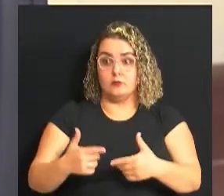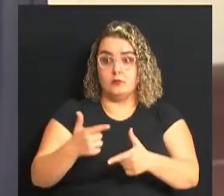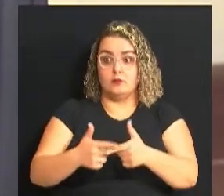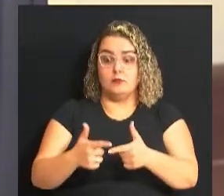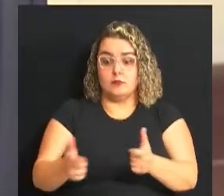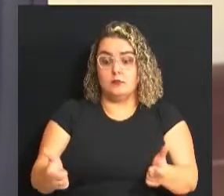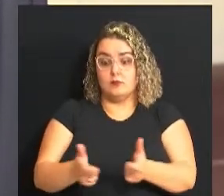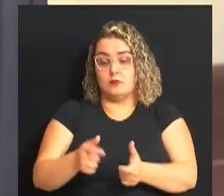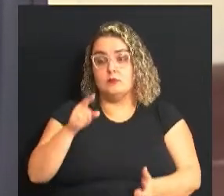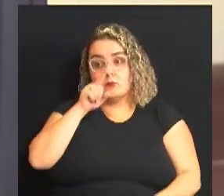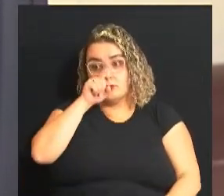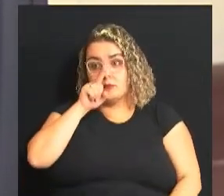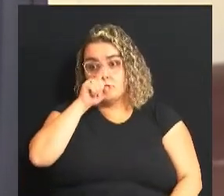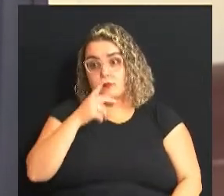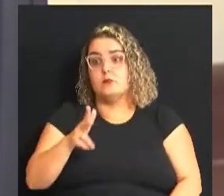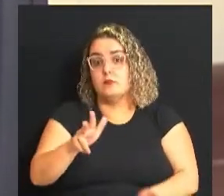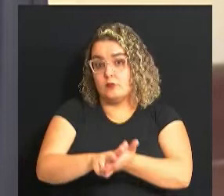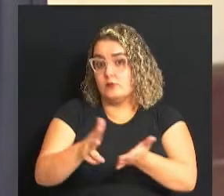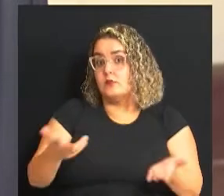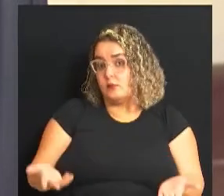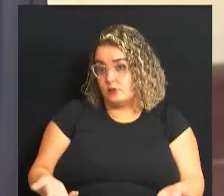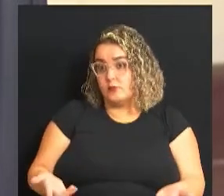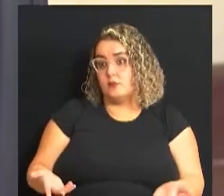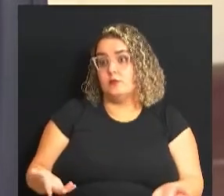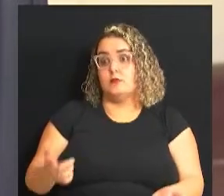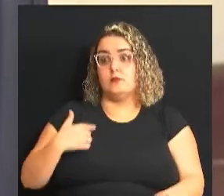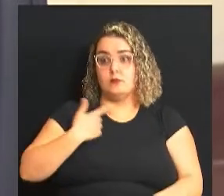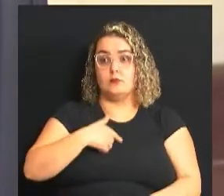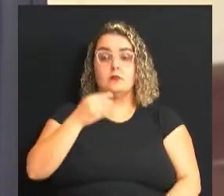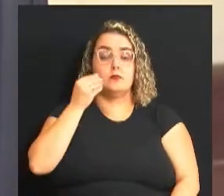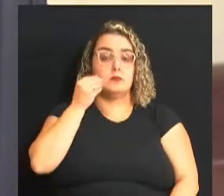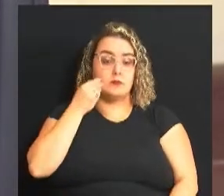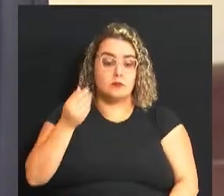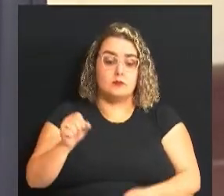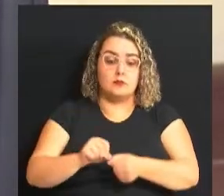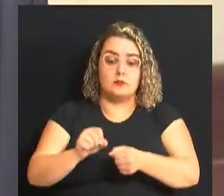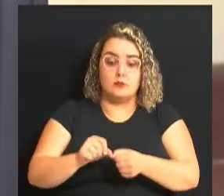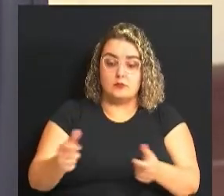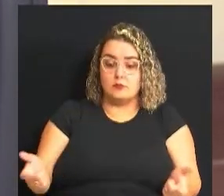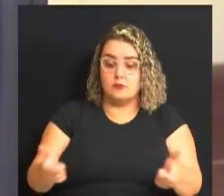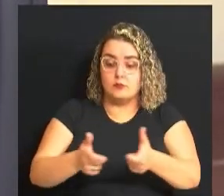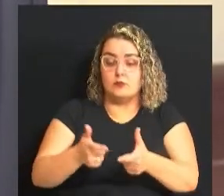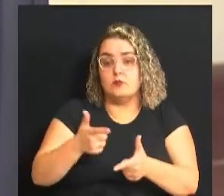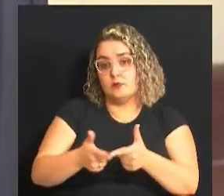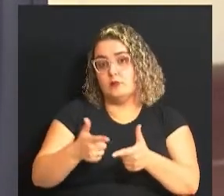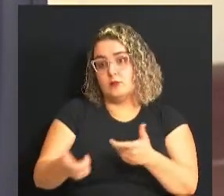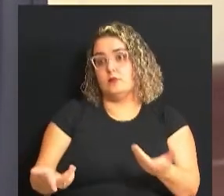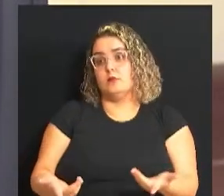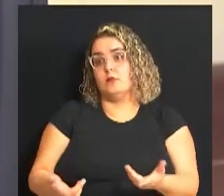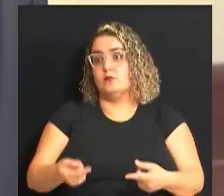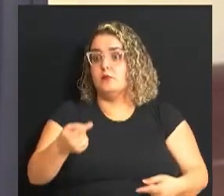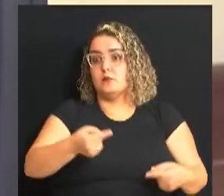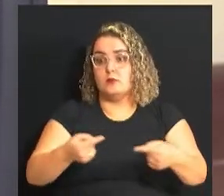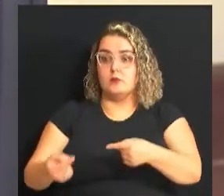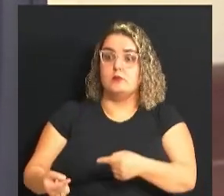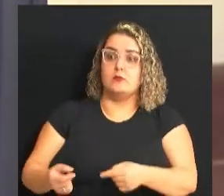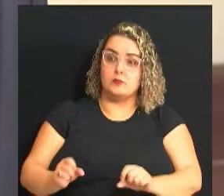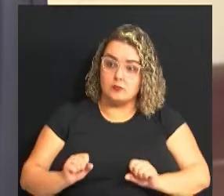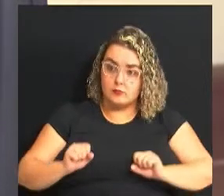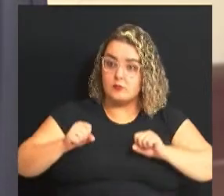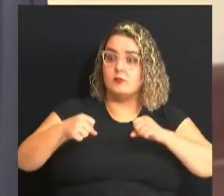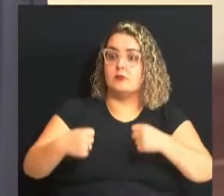então, regularizar. Então, eu sei que tem uma disputa, né, entre os defensores do meio ambiente